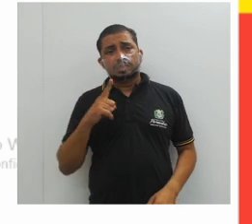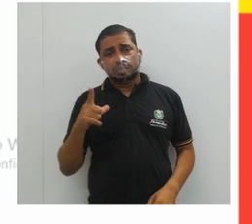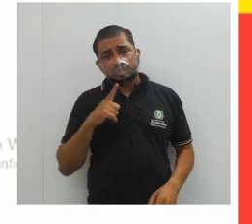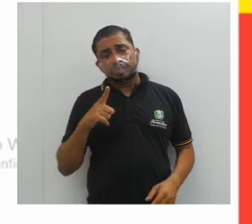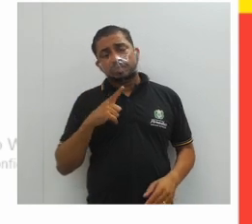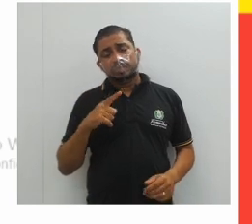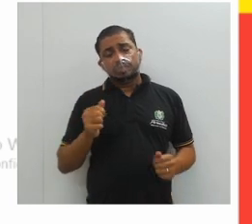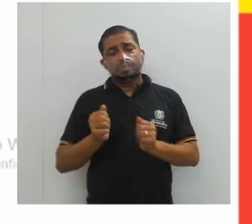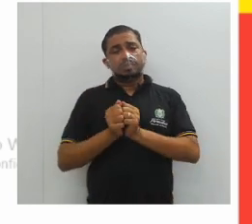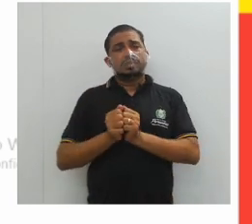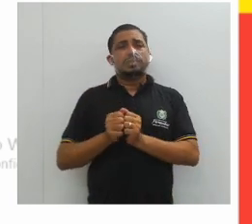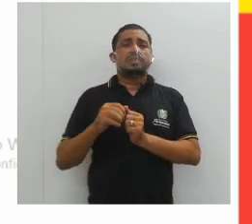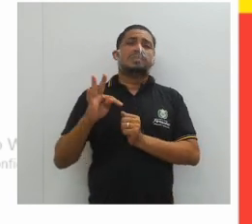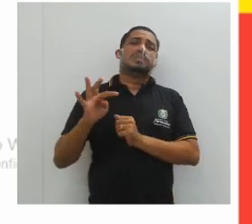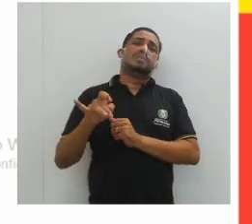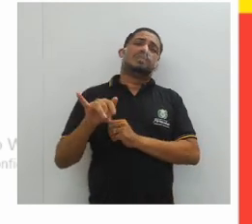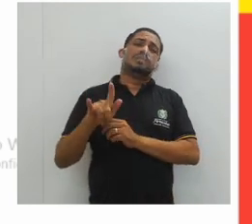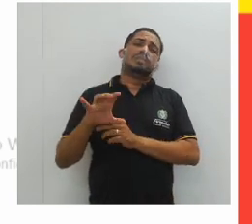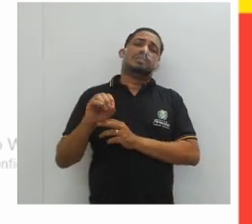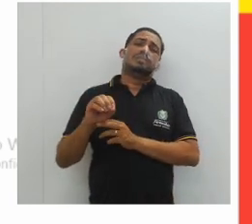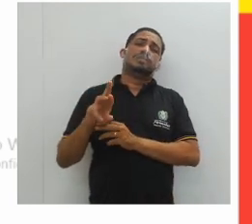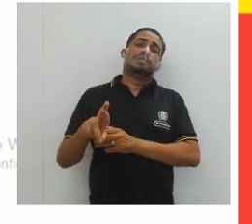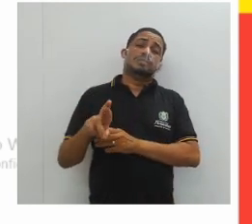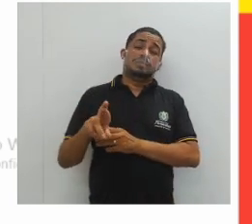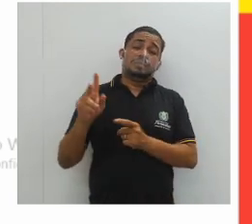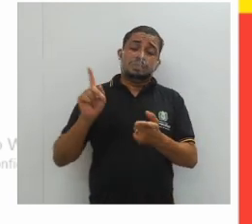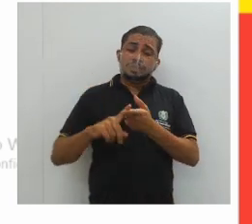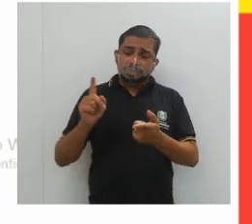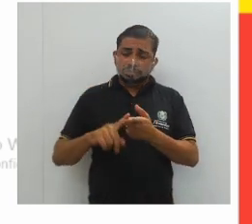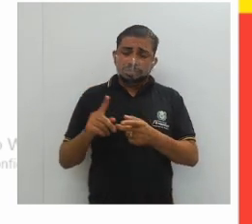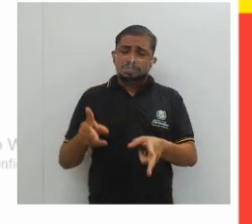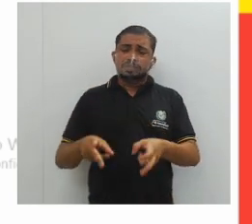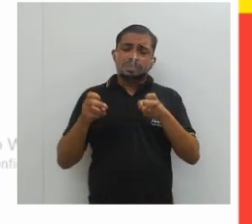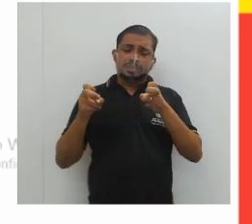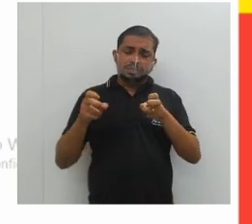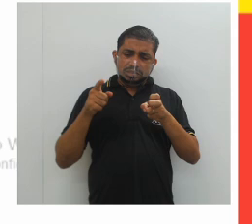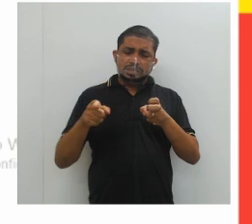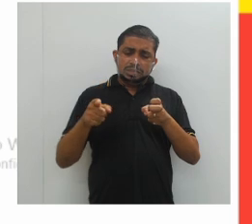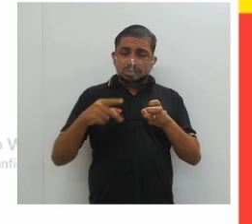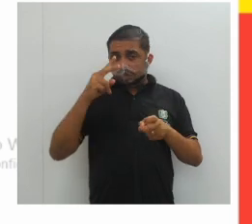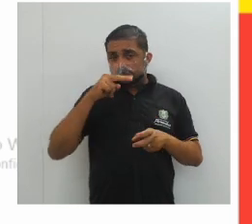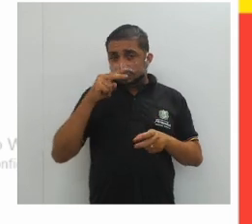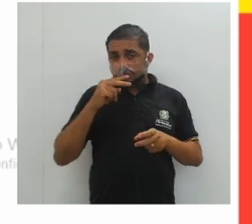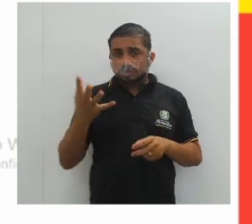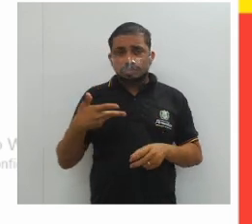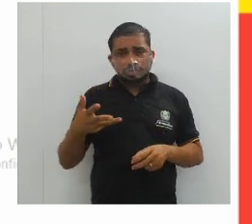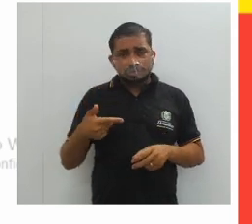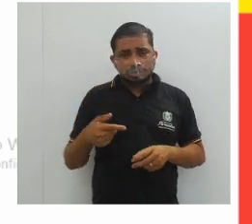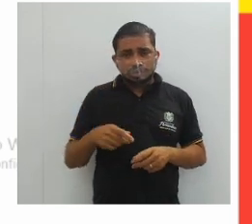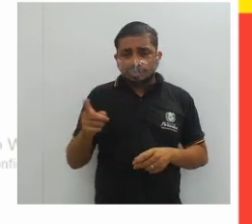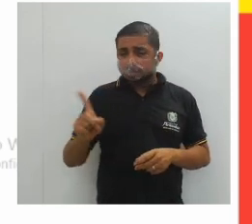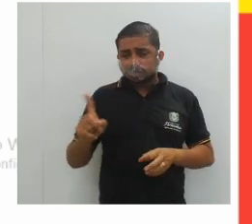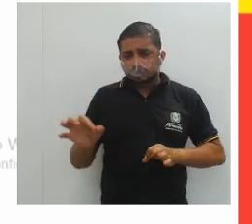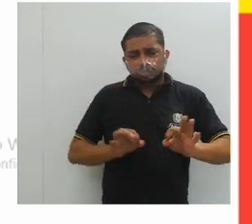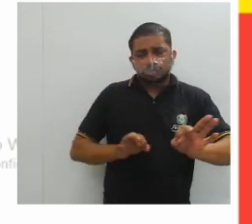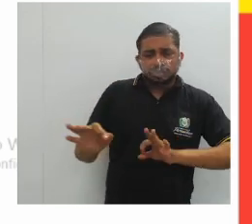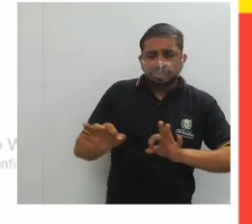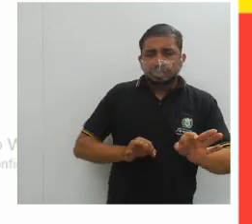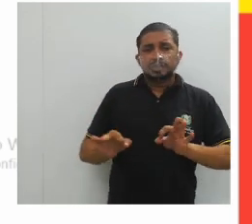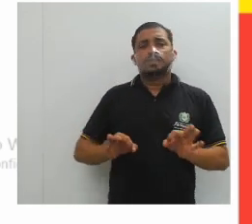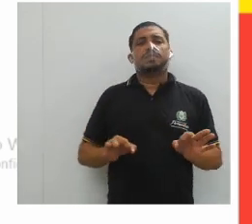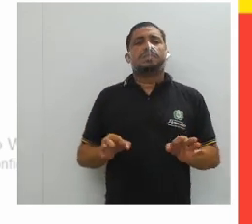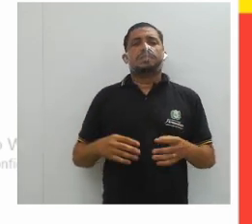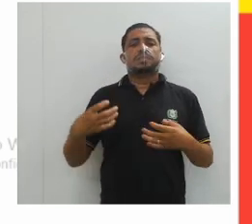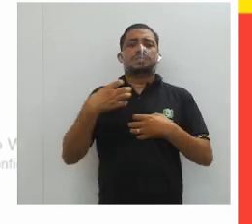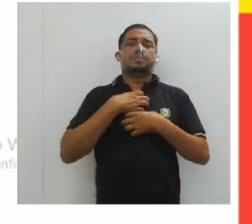ele, chamado Taylor, ele percebeu também que mesmo nessa linha de produção, os trabalhadores não se organizavam, né,